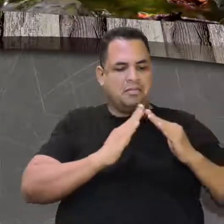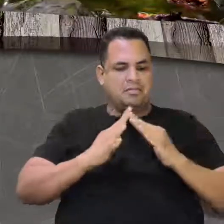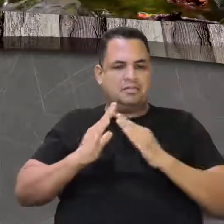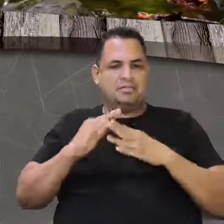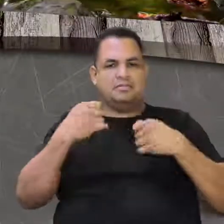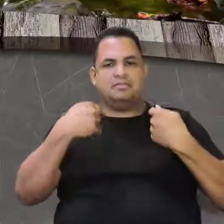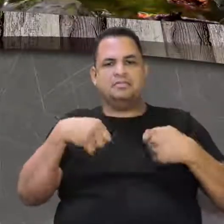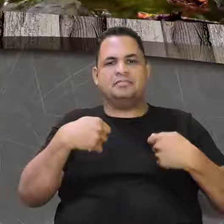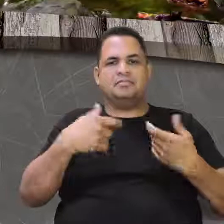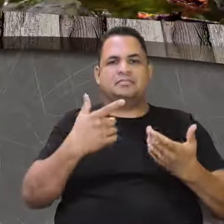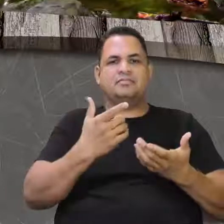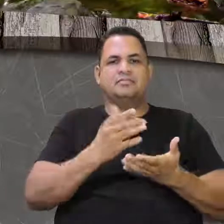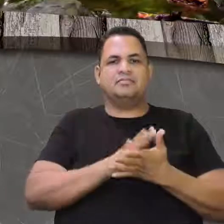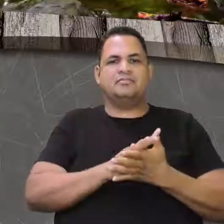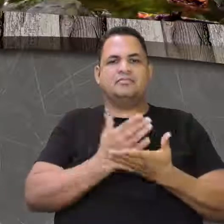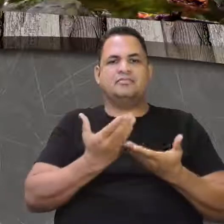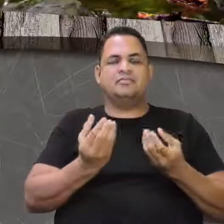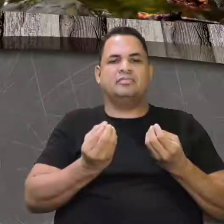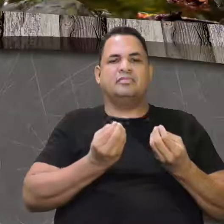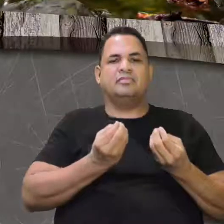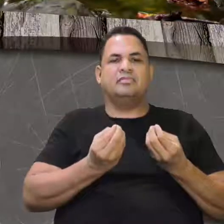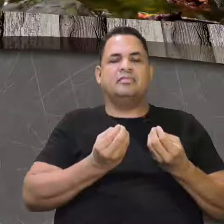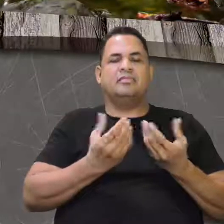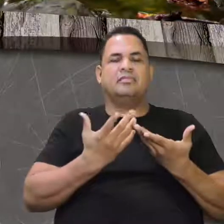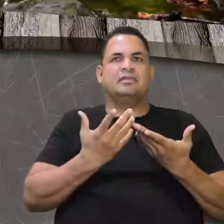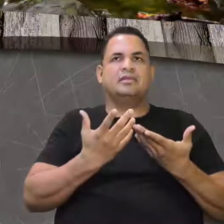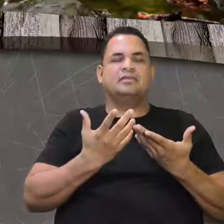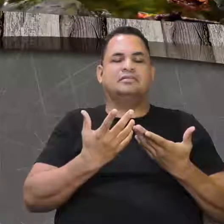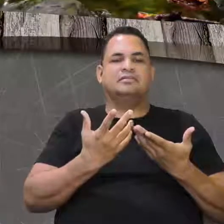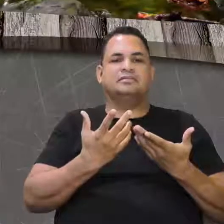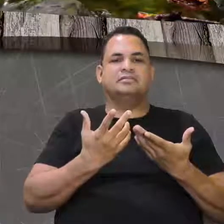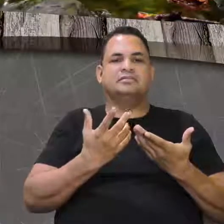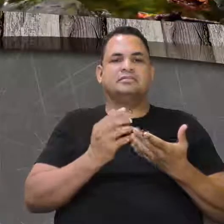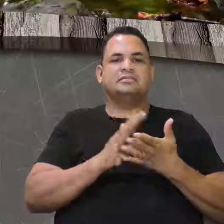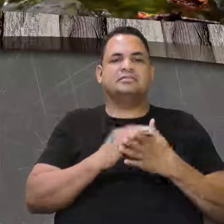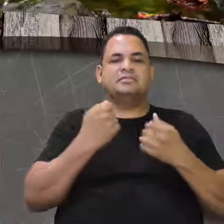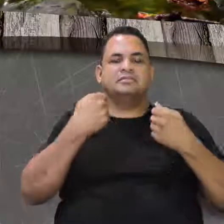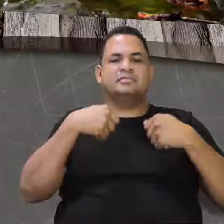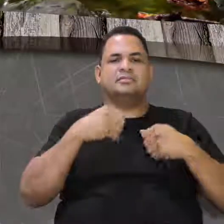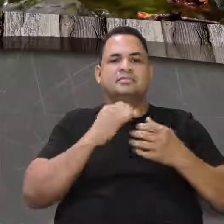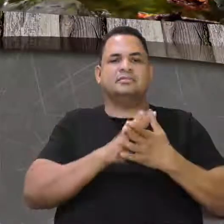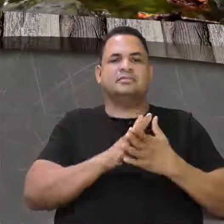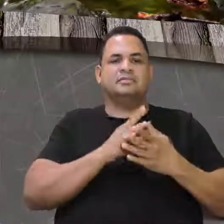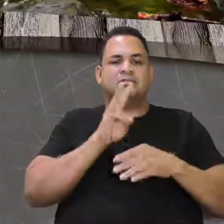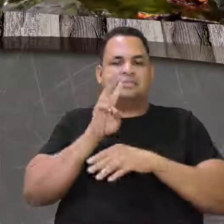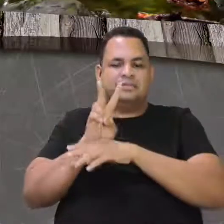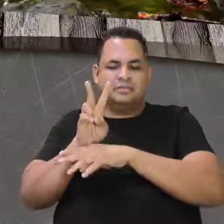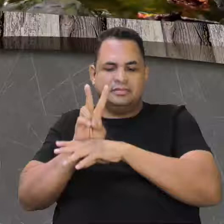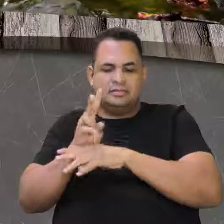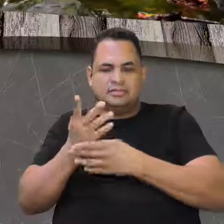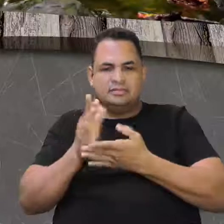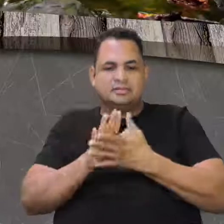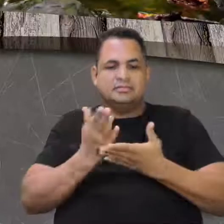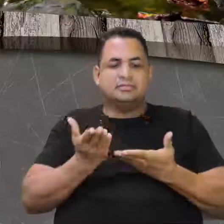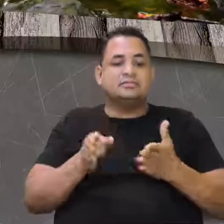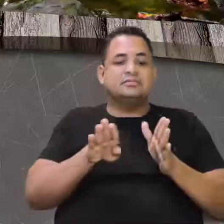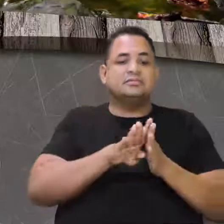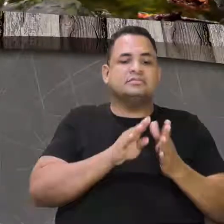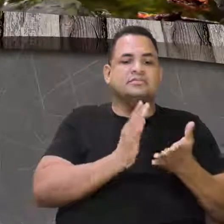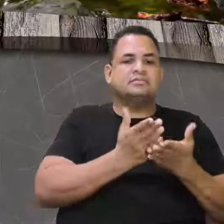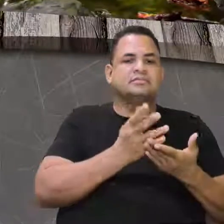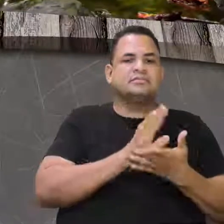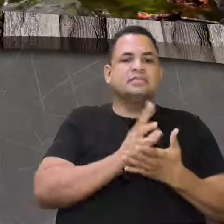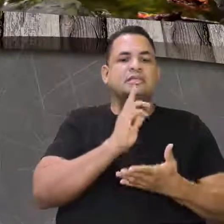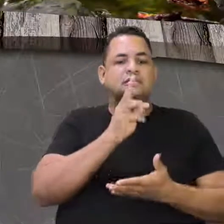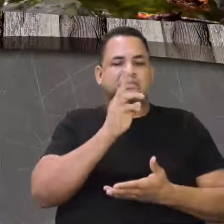Então eu preciso dar uma forma, melhor forma possível, permitir que essa fiscalização chegue até lá, seja